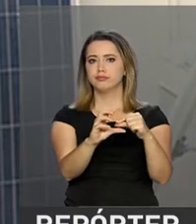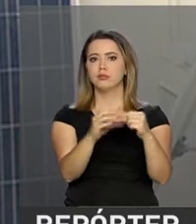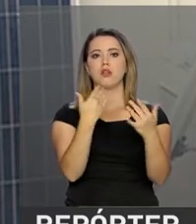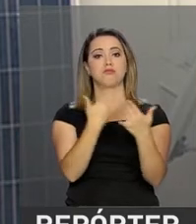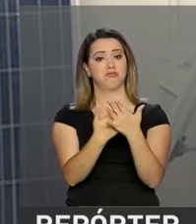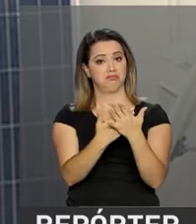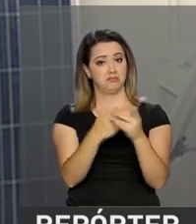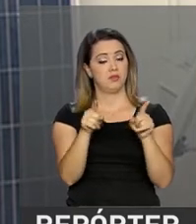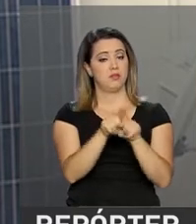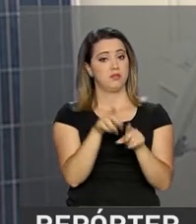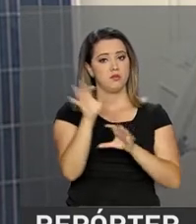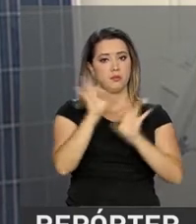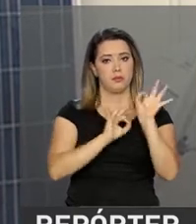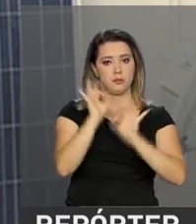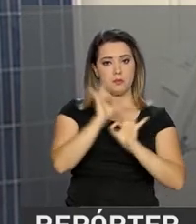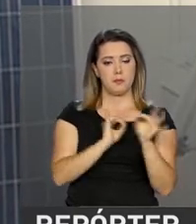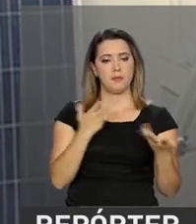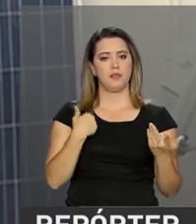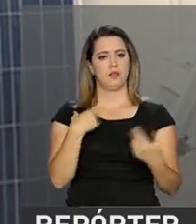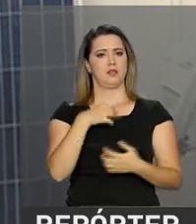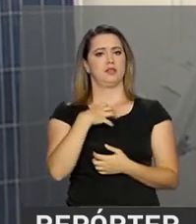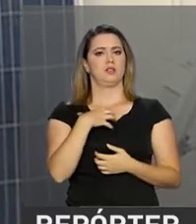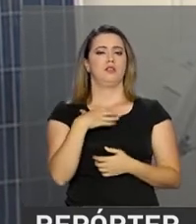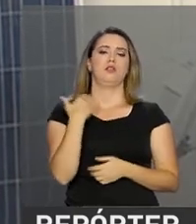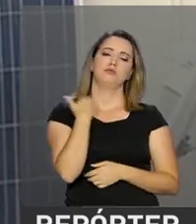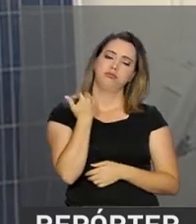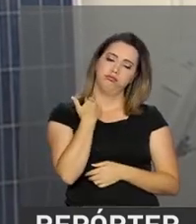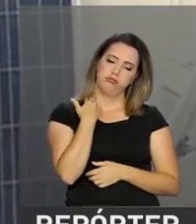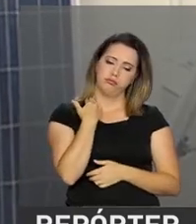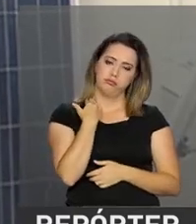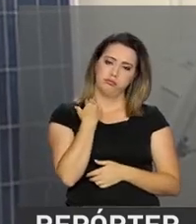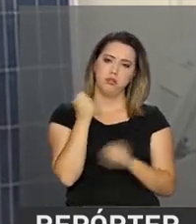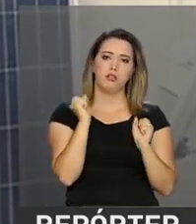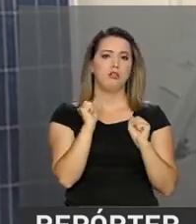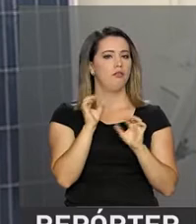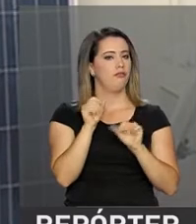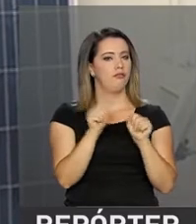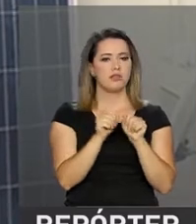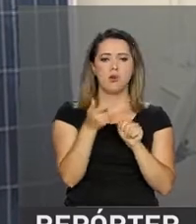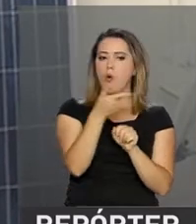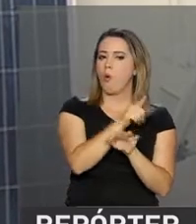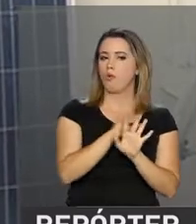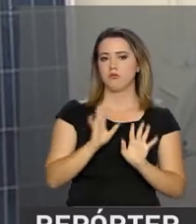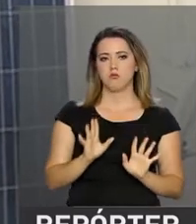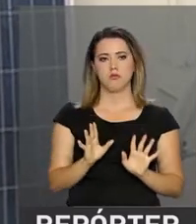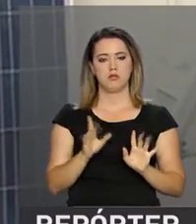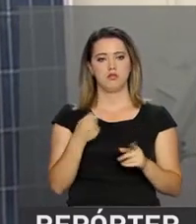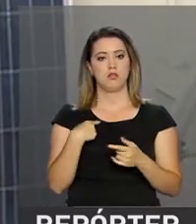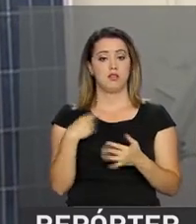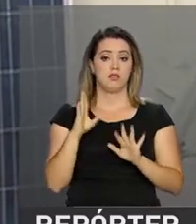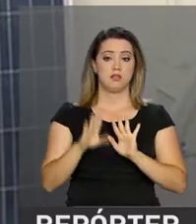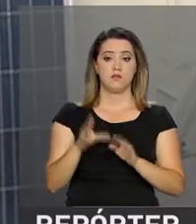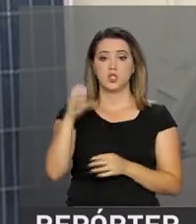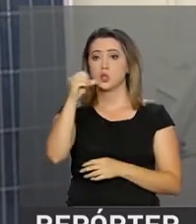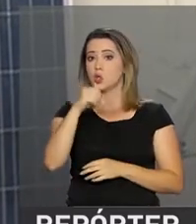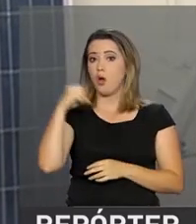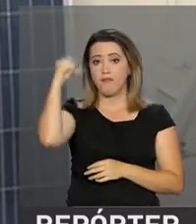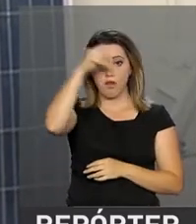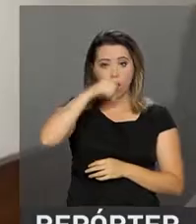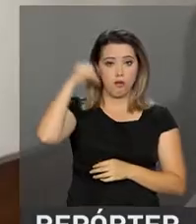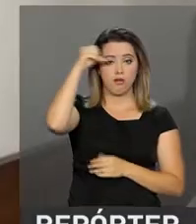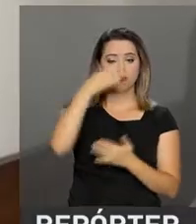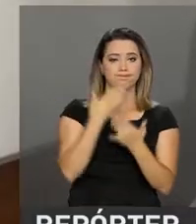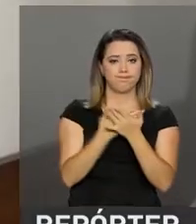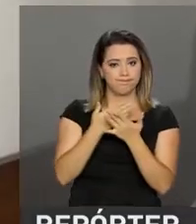esse processo de preparação. Quando eu me sentia cansada, eu fazia outras coisas e quando eu tinha vontade eu ficava 9 horas estudando